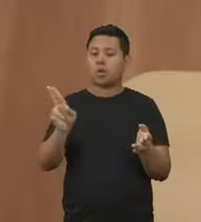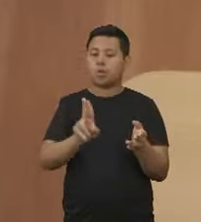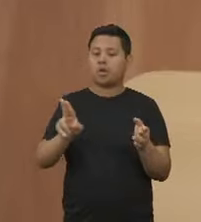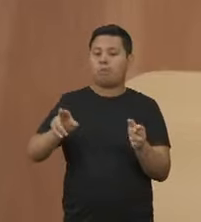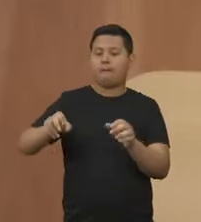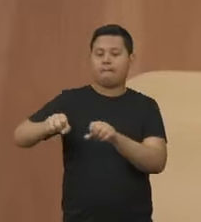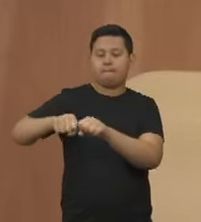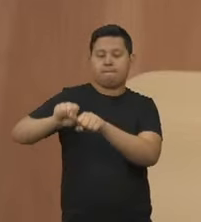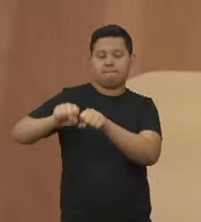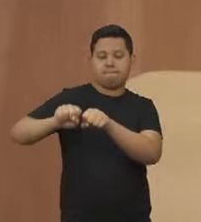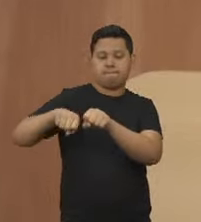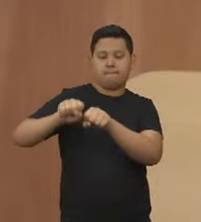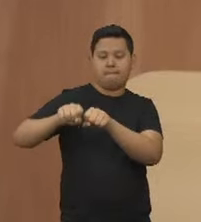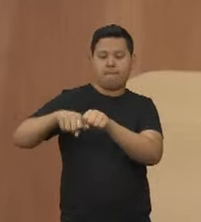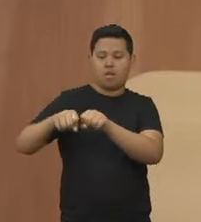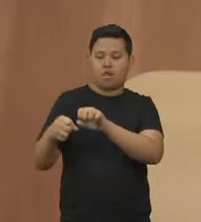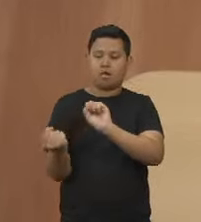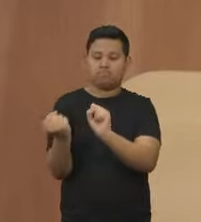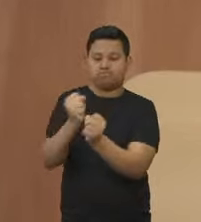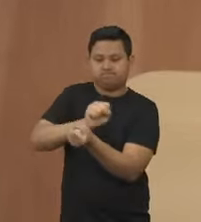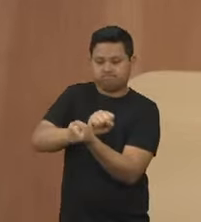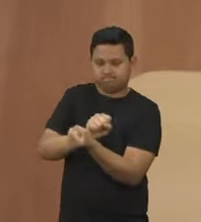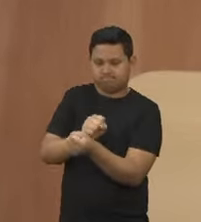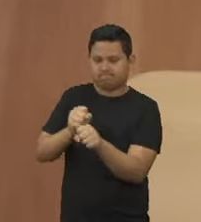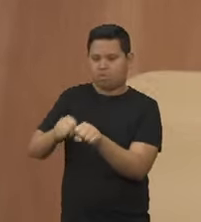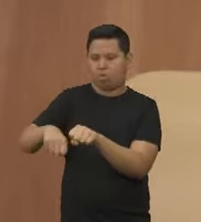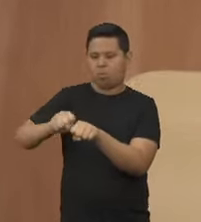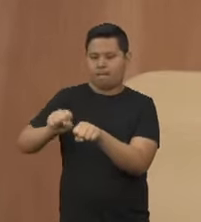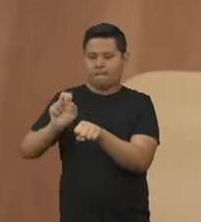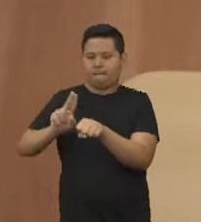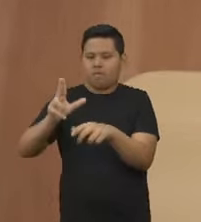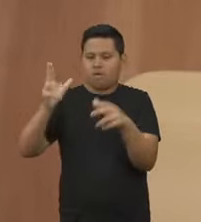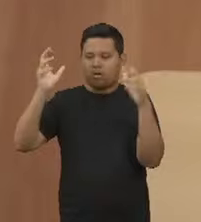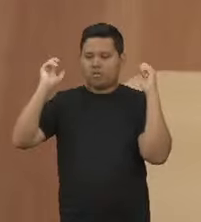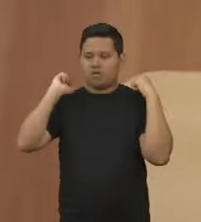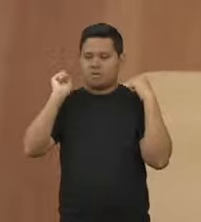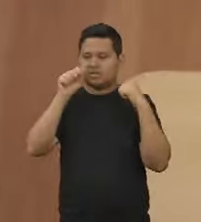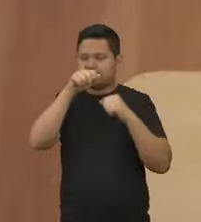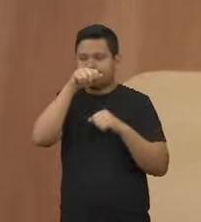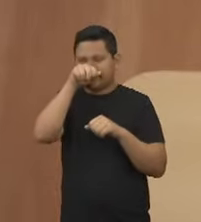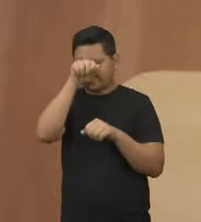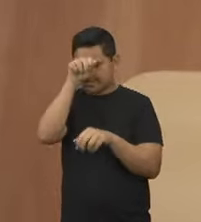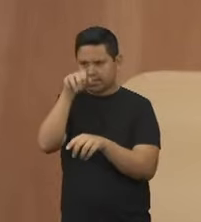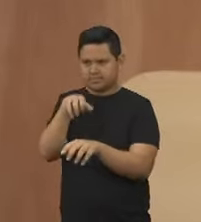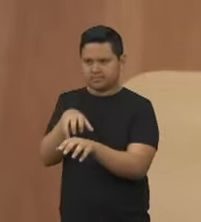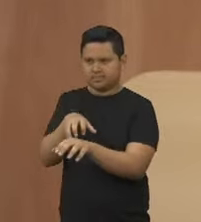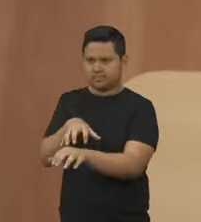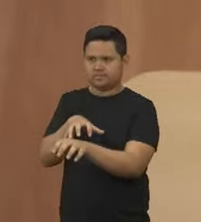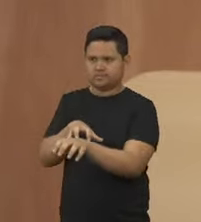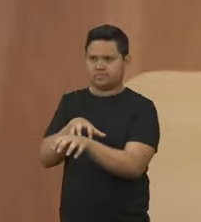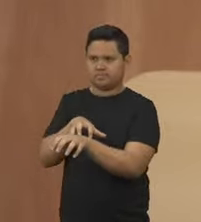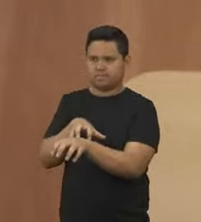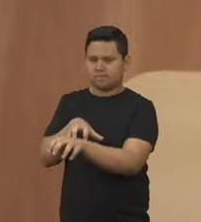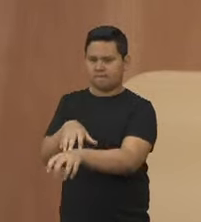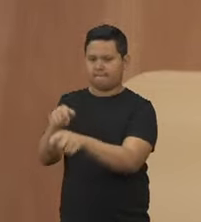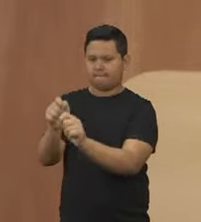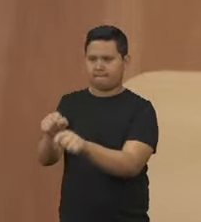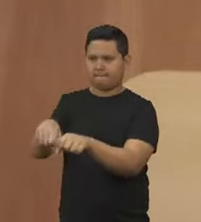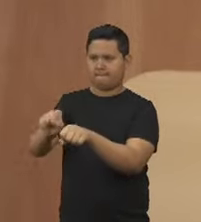e fazem a adequação de uma carroceria nessa moto, uma carroceria leve, que já está sendo